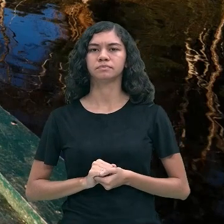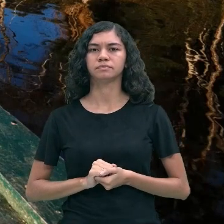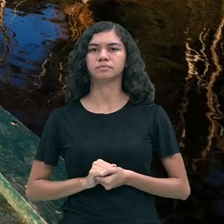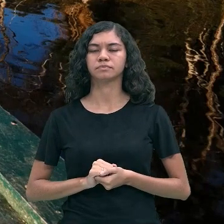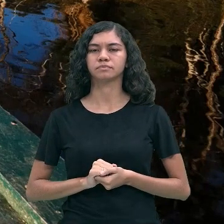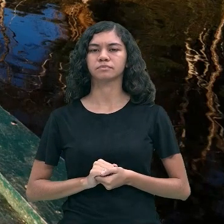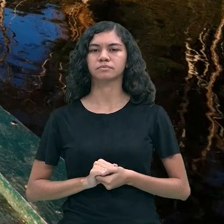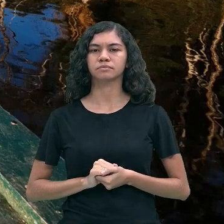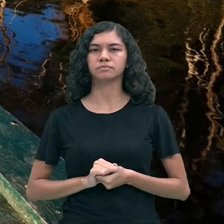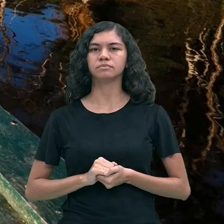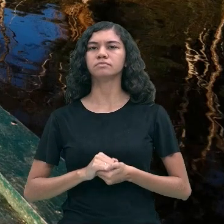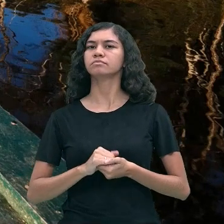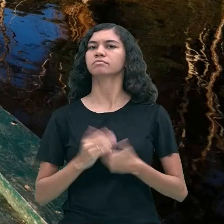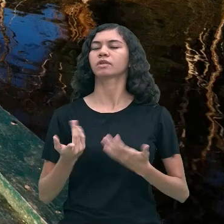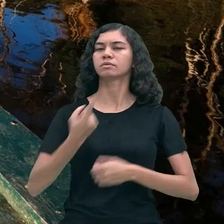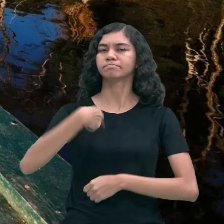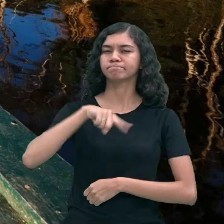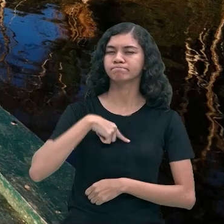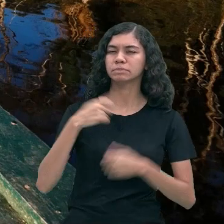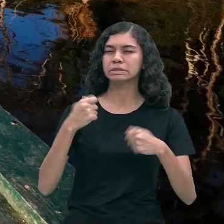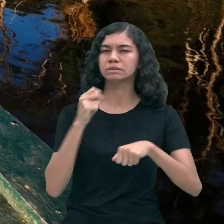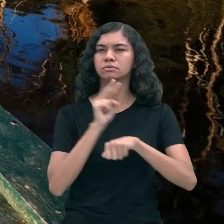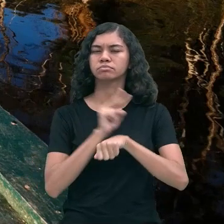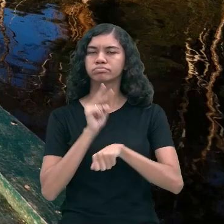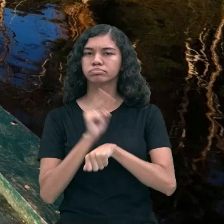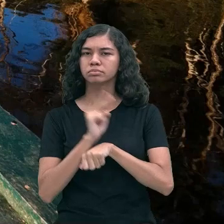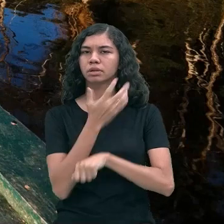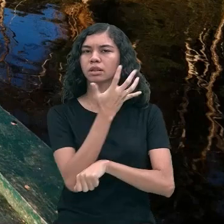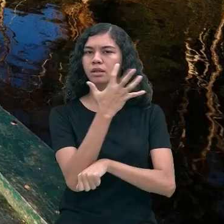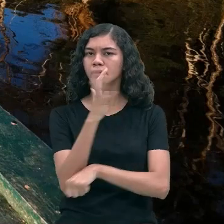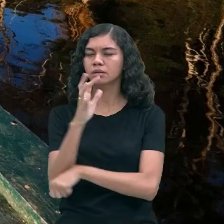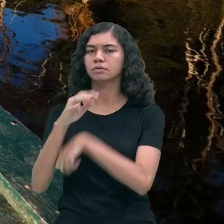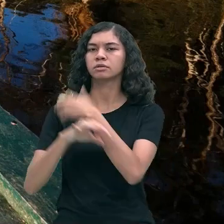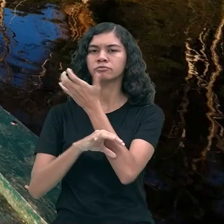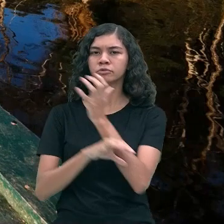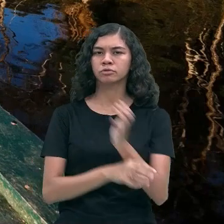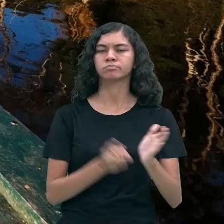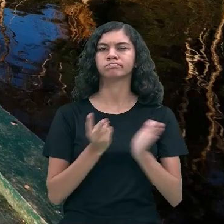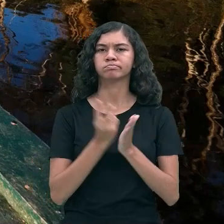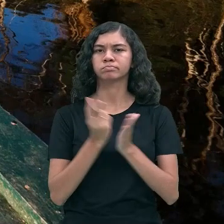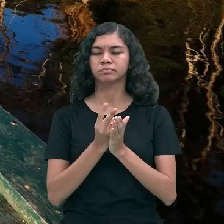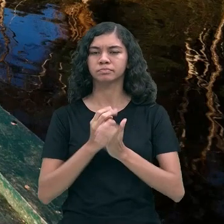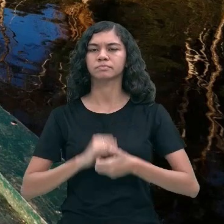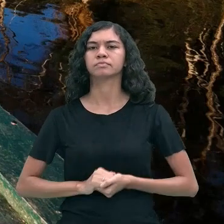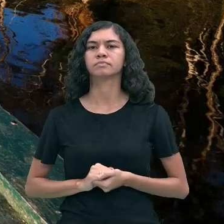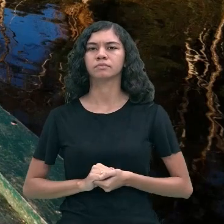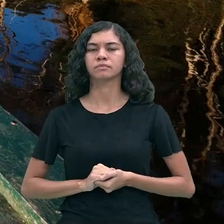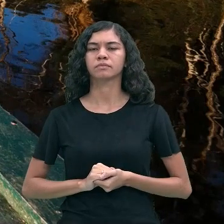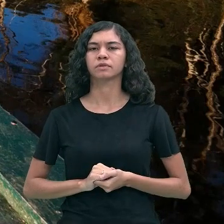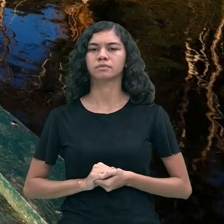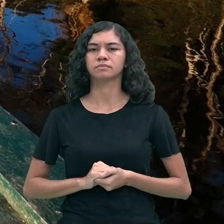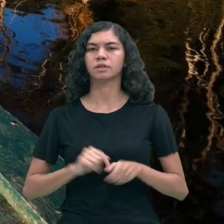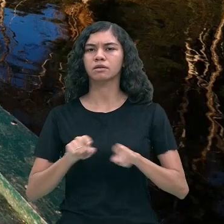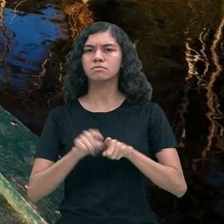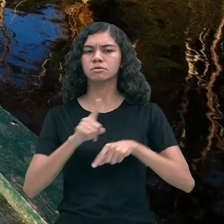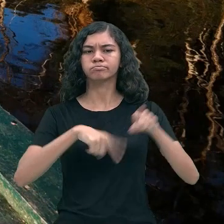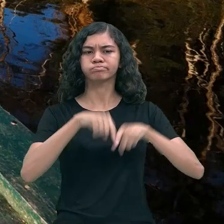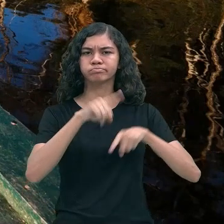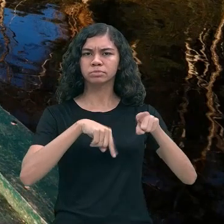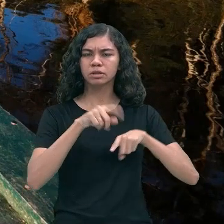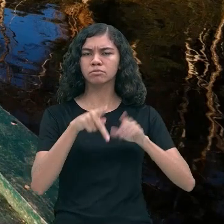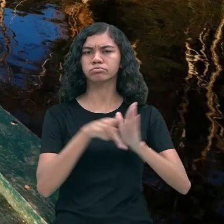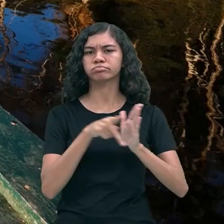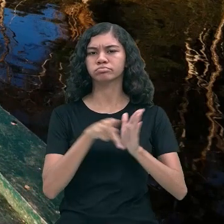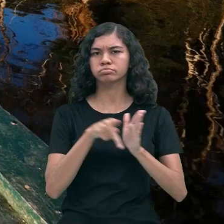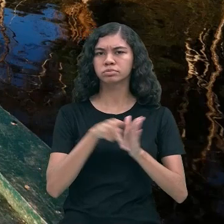tentar aí ao máximo preservar a floresta de pé. Assim a gente também preserva os seus recursos, os recursos minerais,